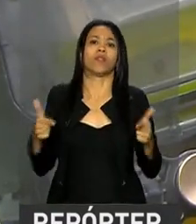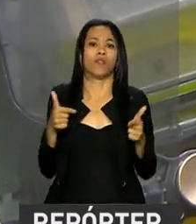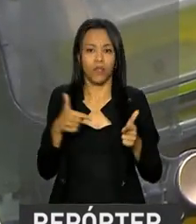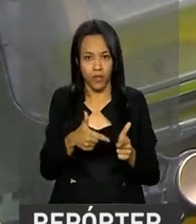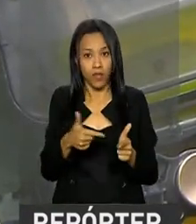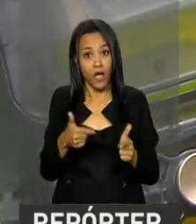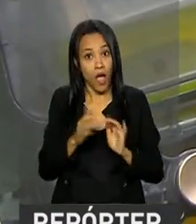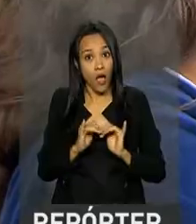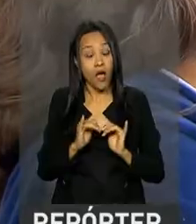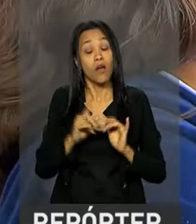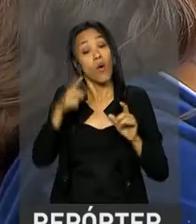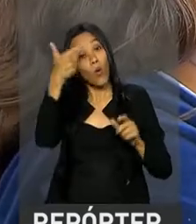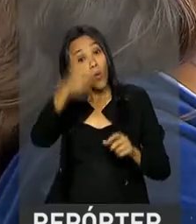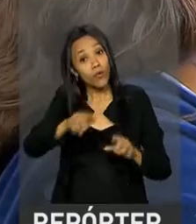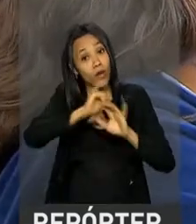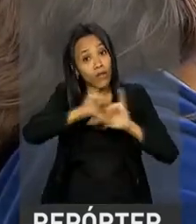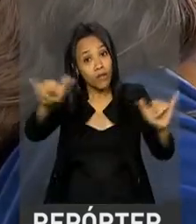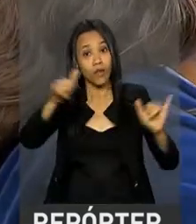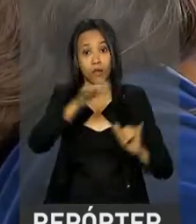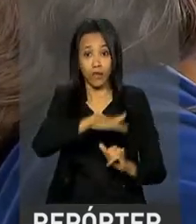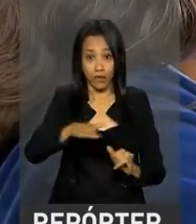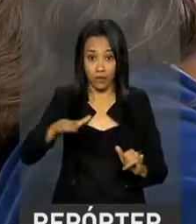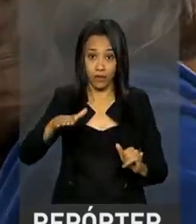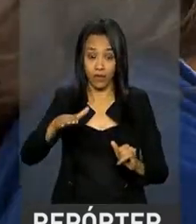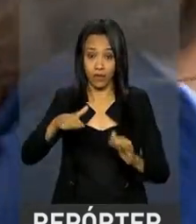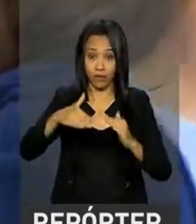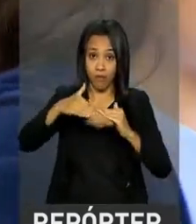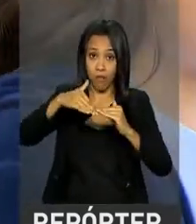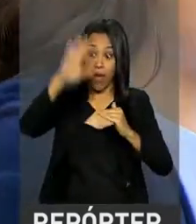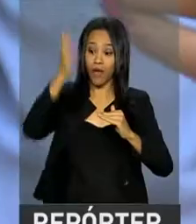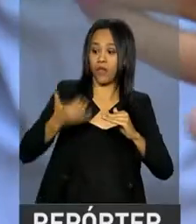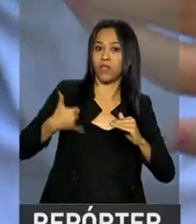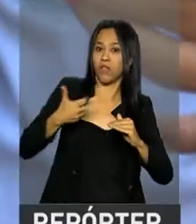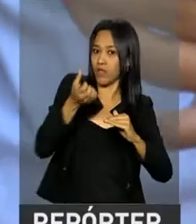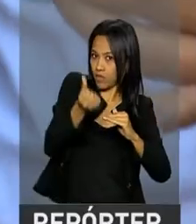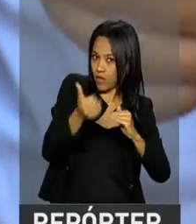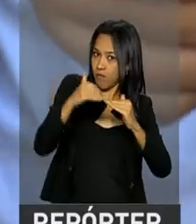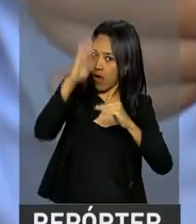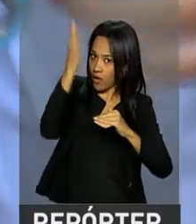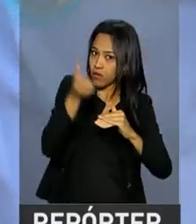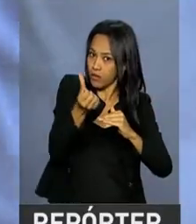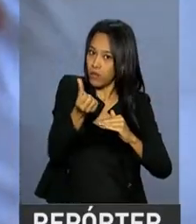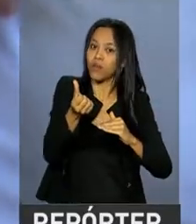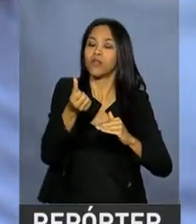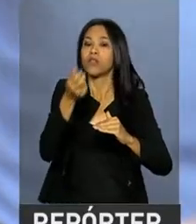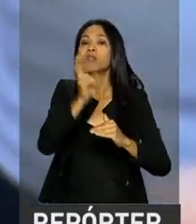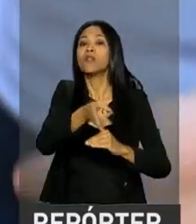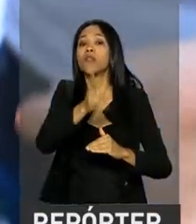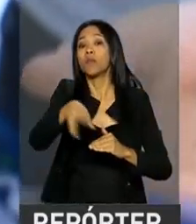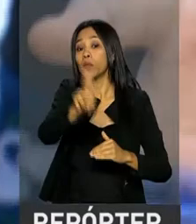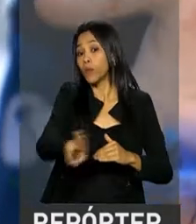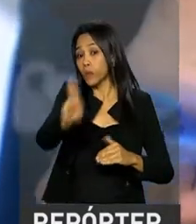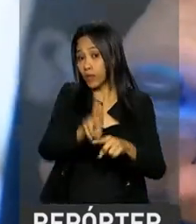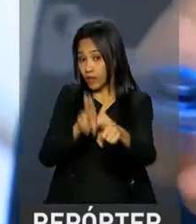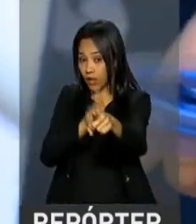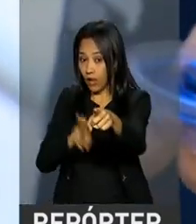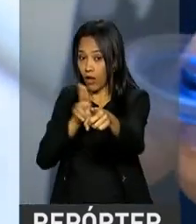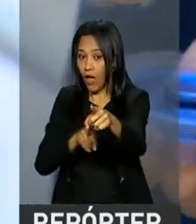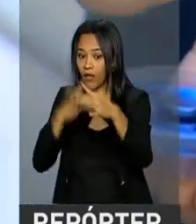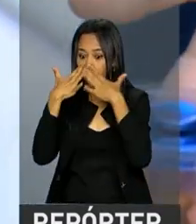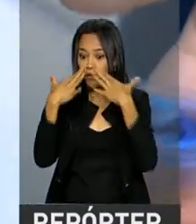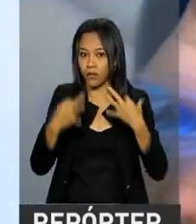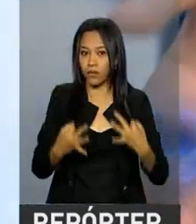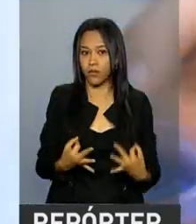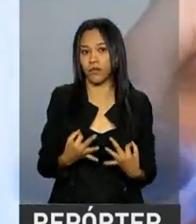Outro alerta importante para as crianças maiores de 6 anos que sejam sempre usados com a